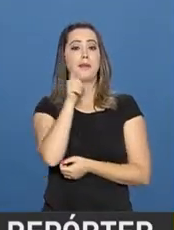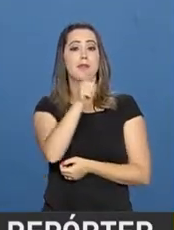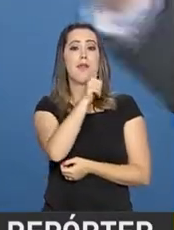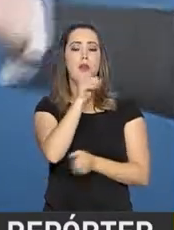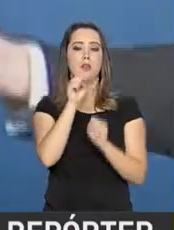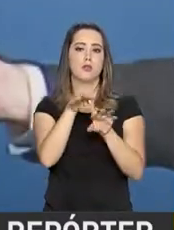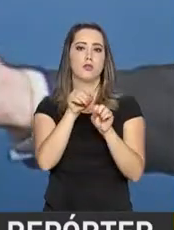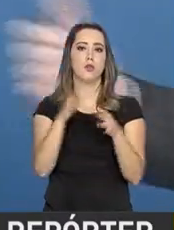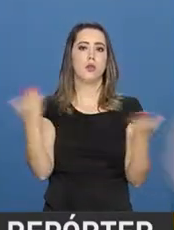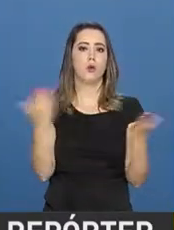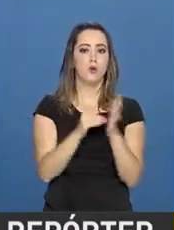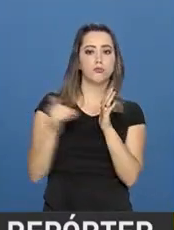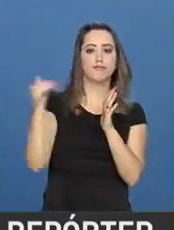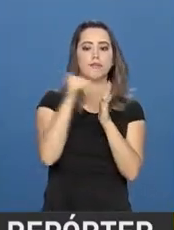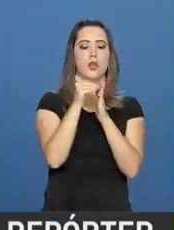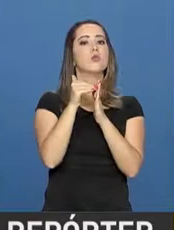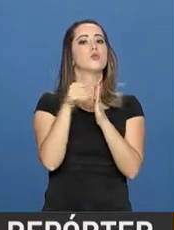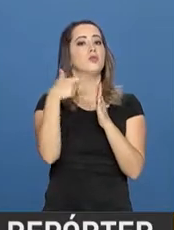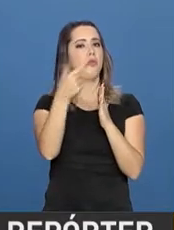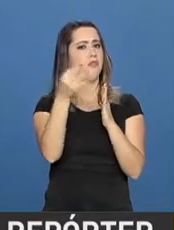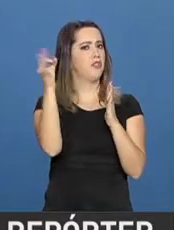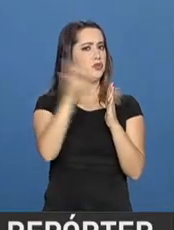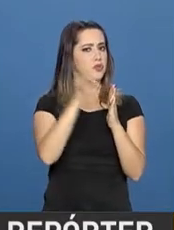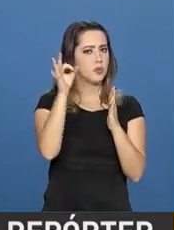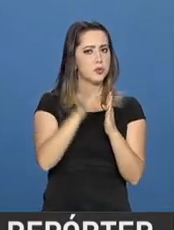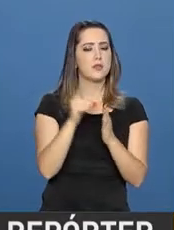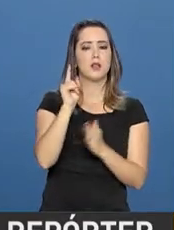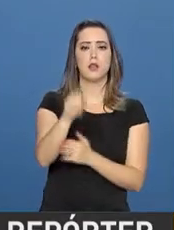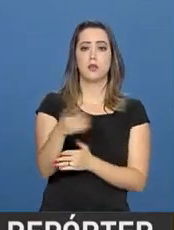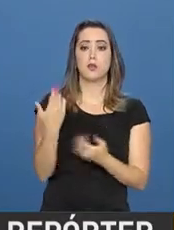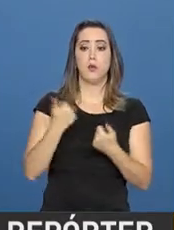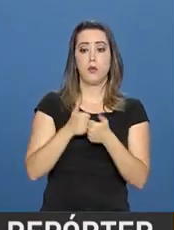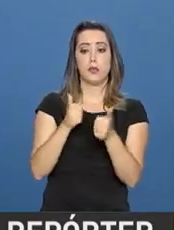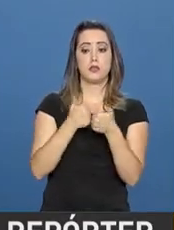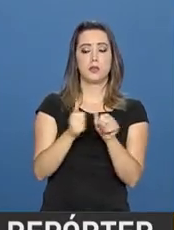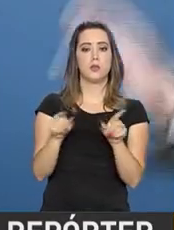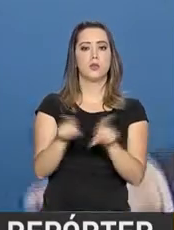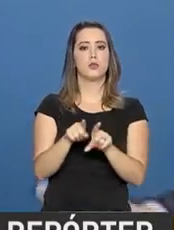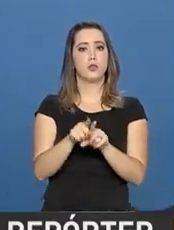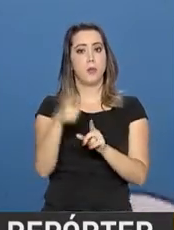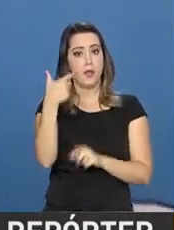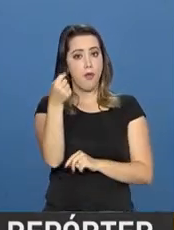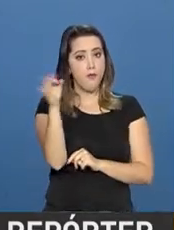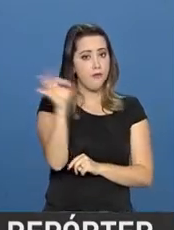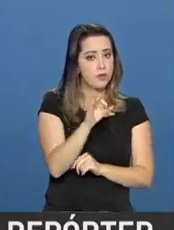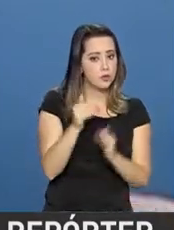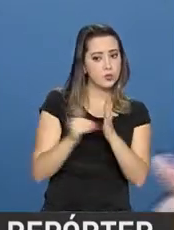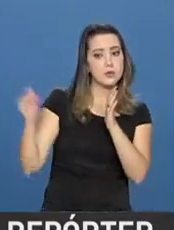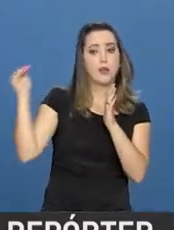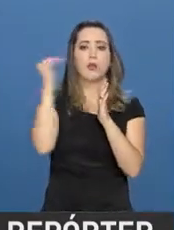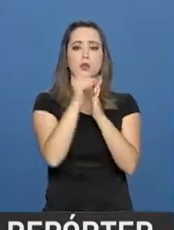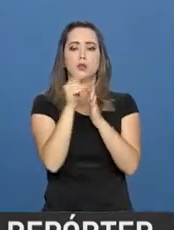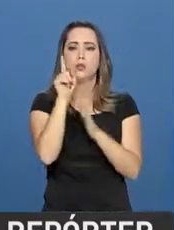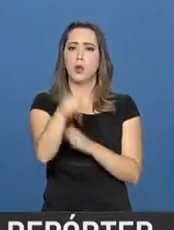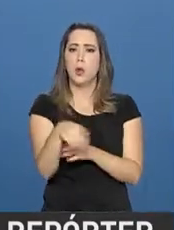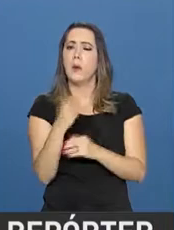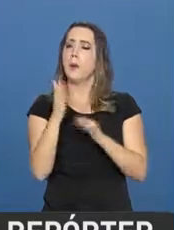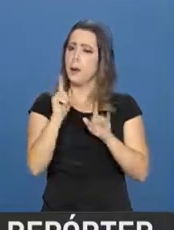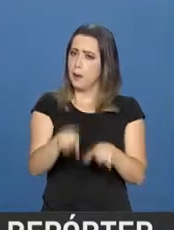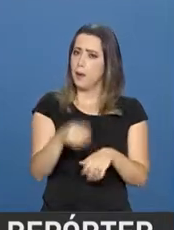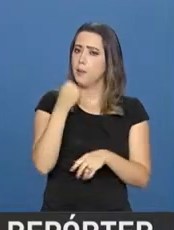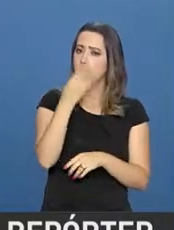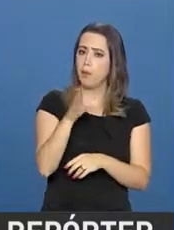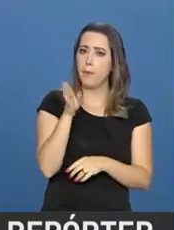um aumento de 20% no seu governo. Na questão do transporte escolar, 20% também. Não é muito, mas são